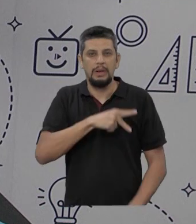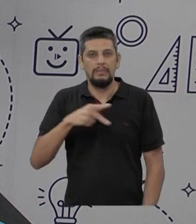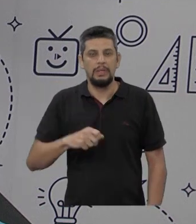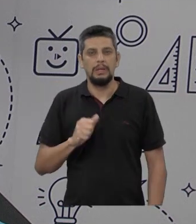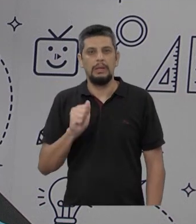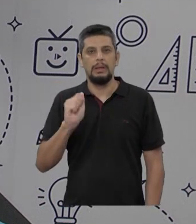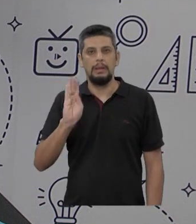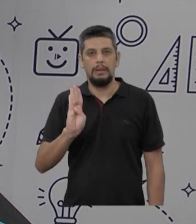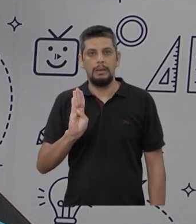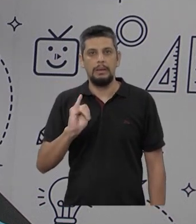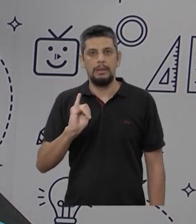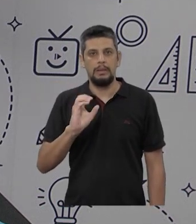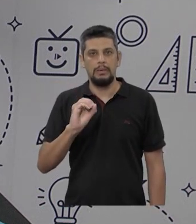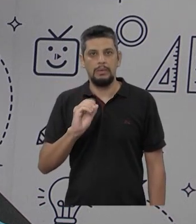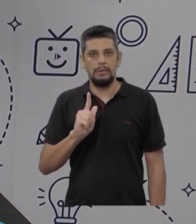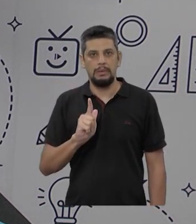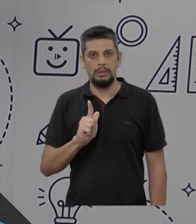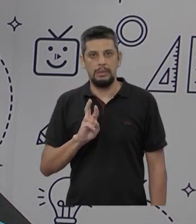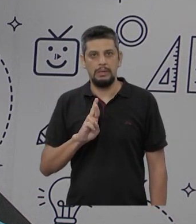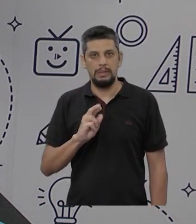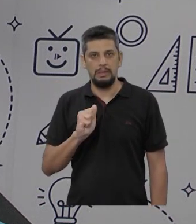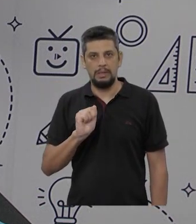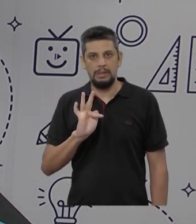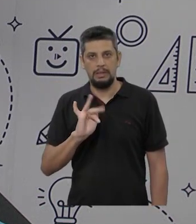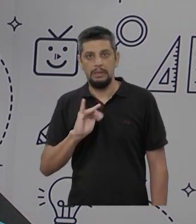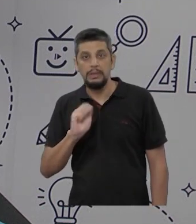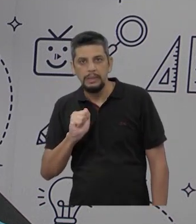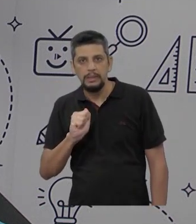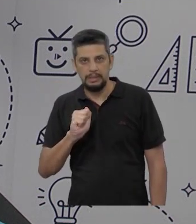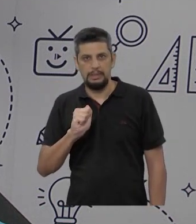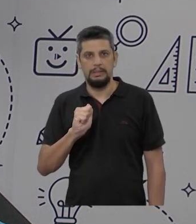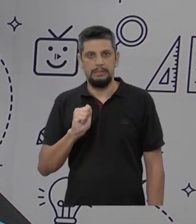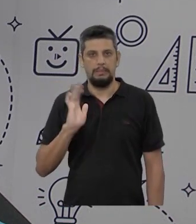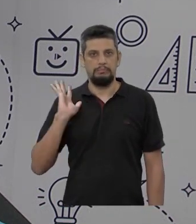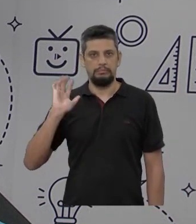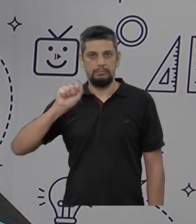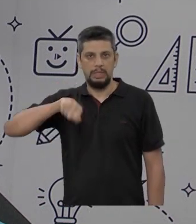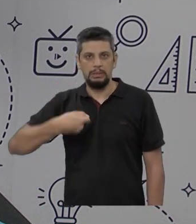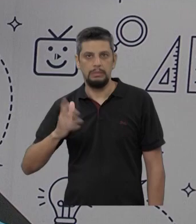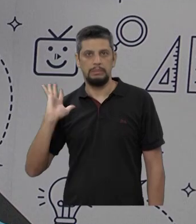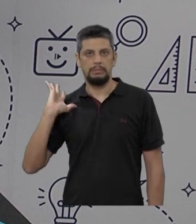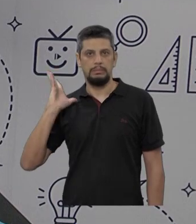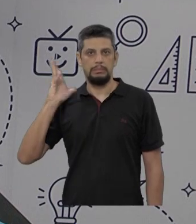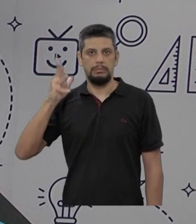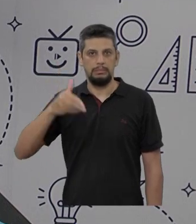que biografia tem um motivo de ser assim, essa escrita.